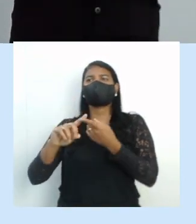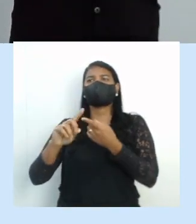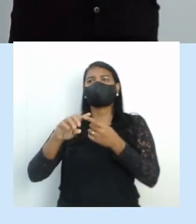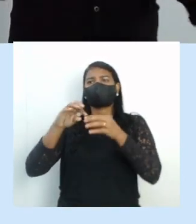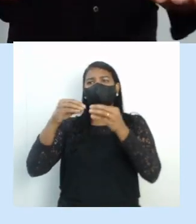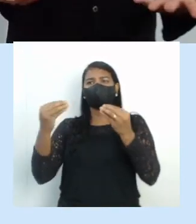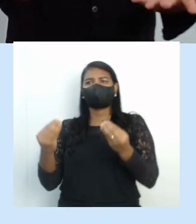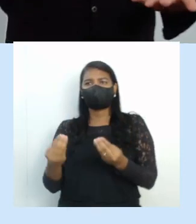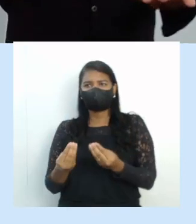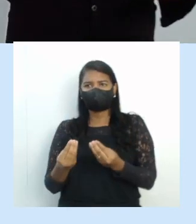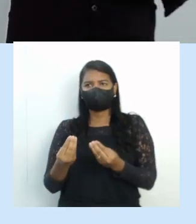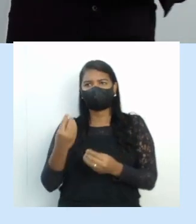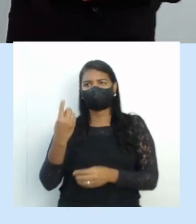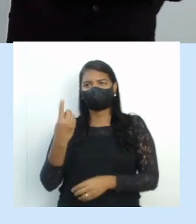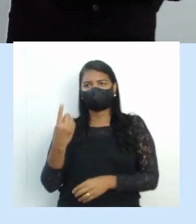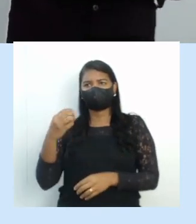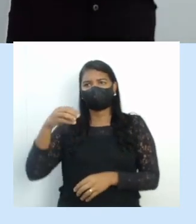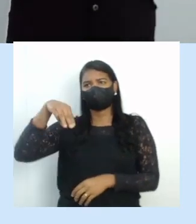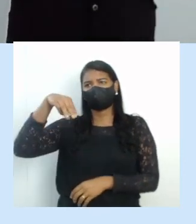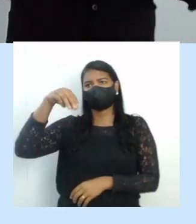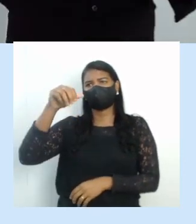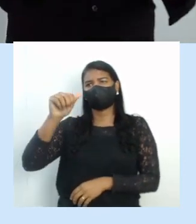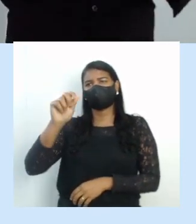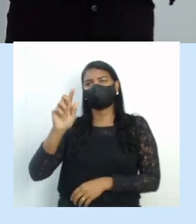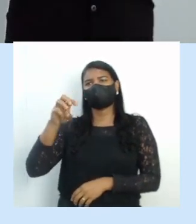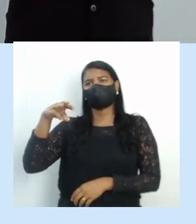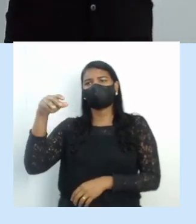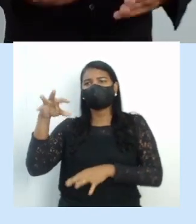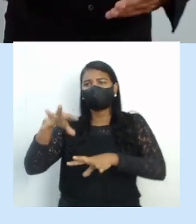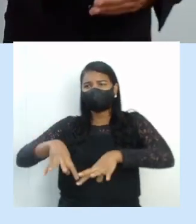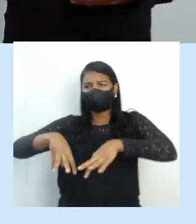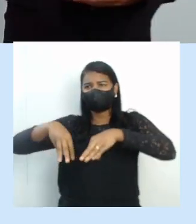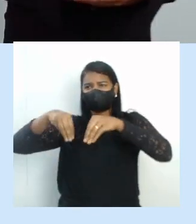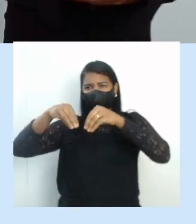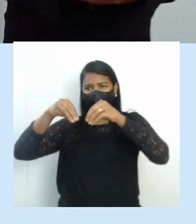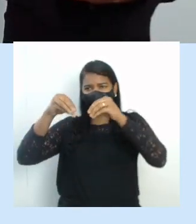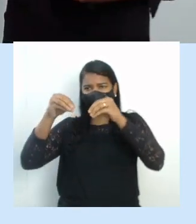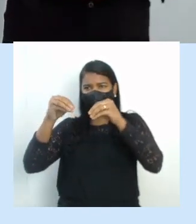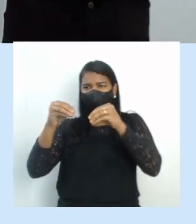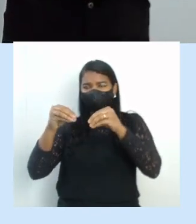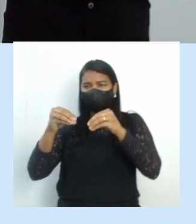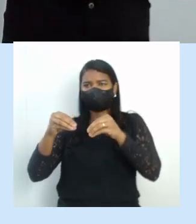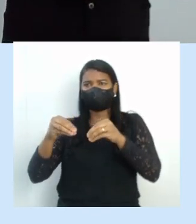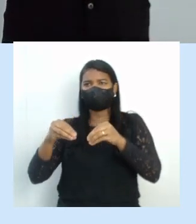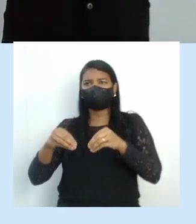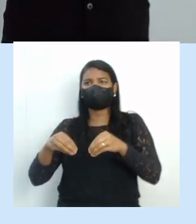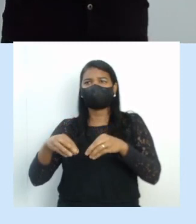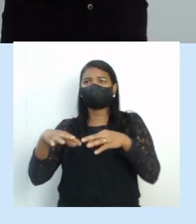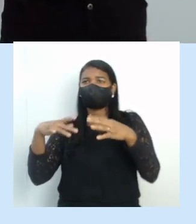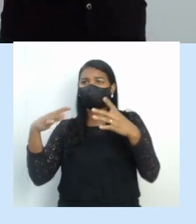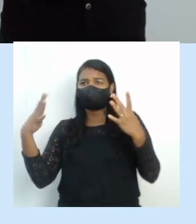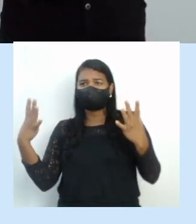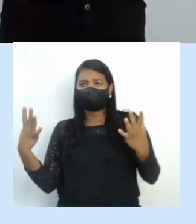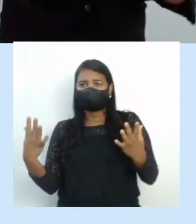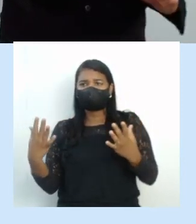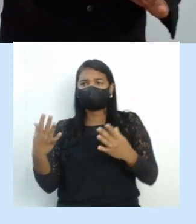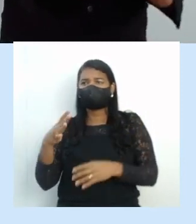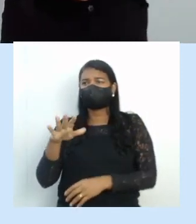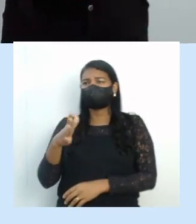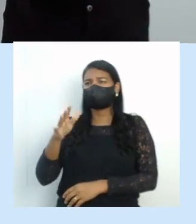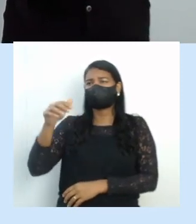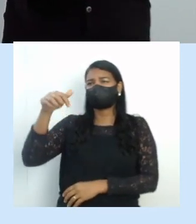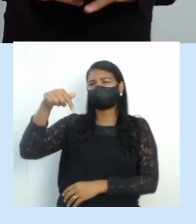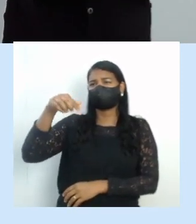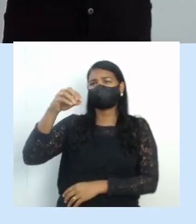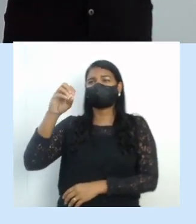cristalização de um magma que é um líquido com alta temperatura e que está ali em torno de 700